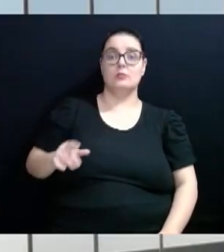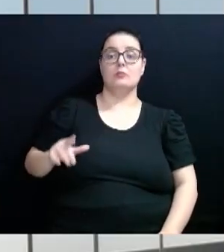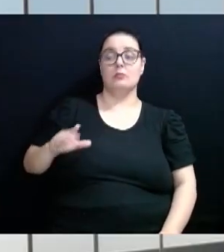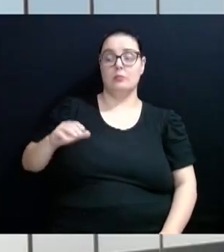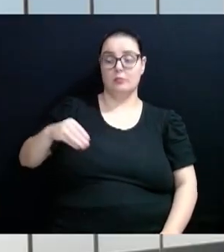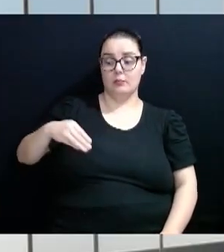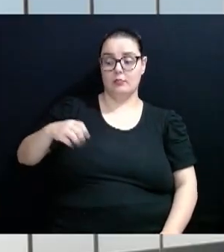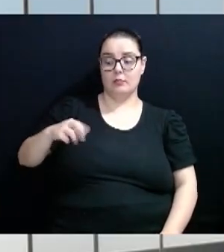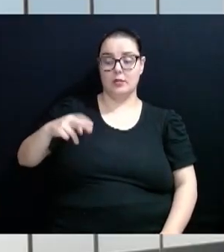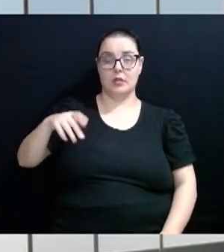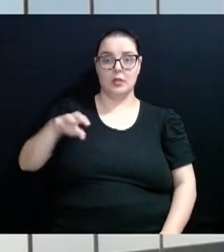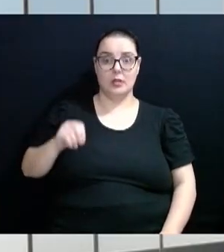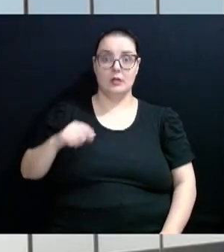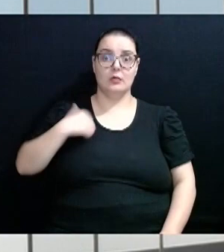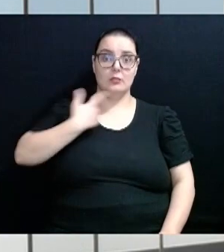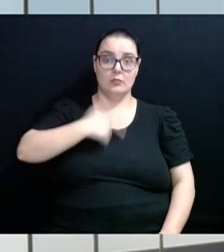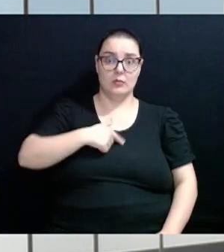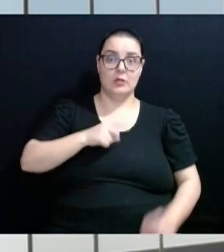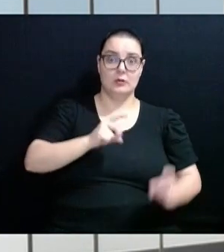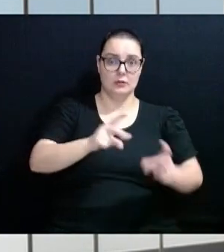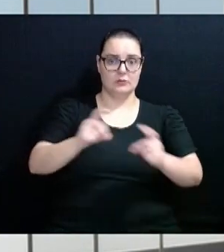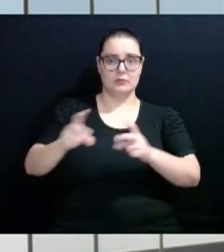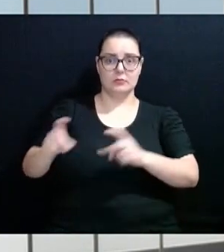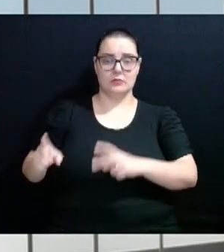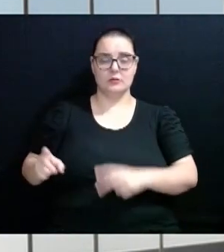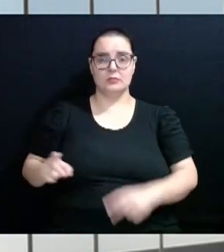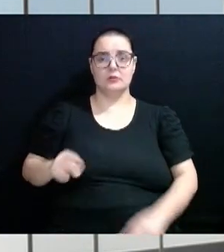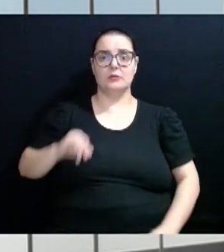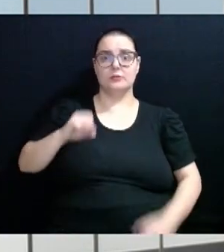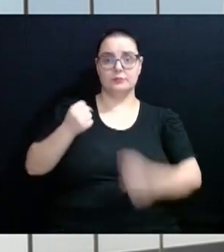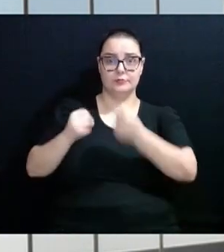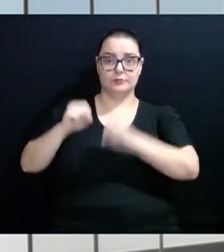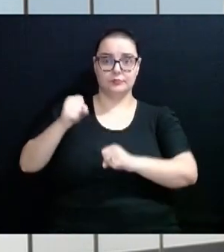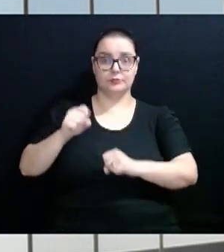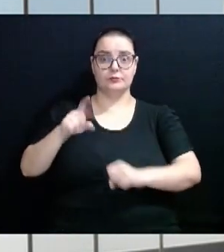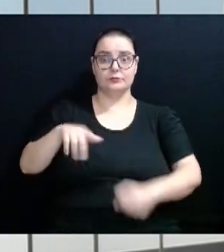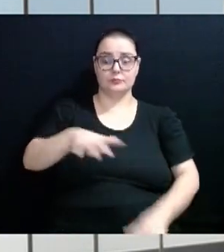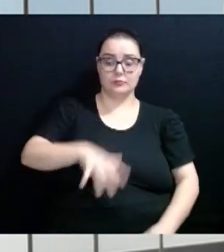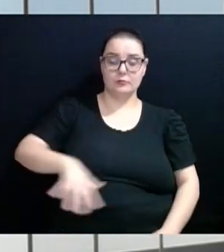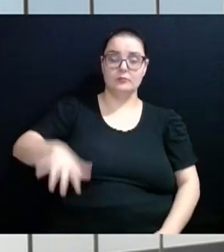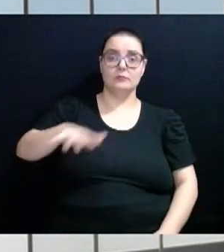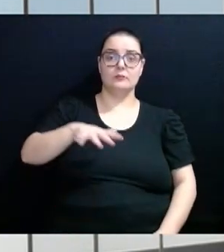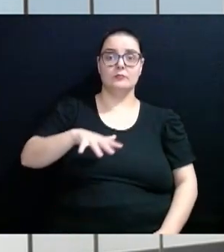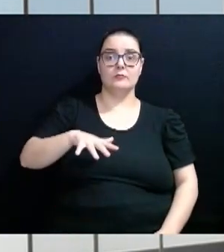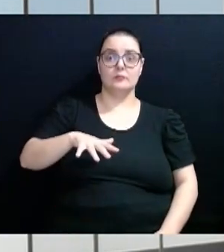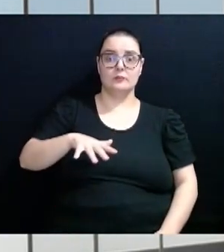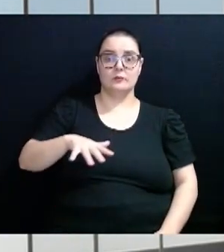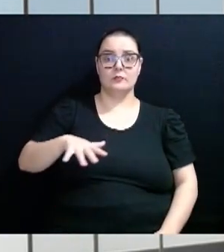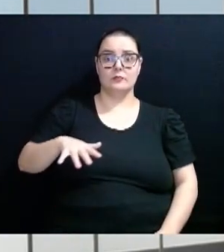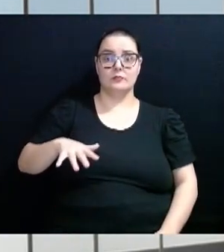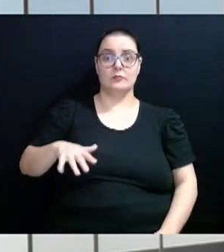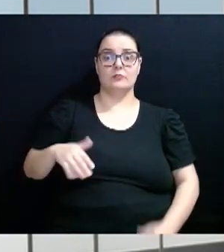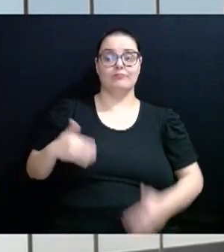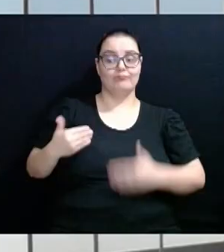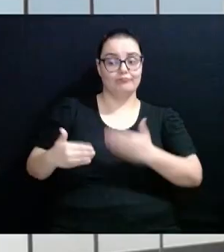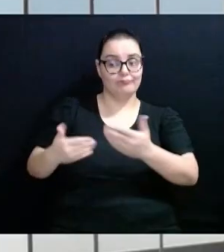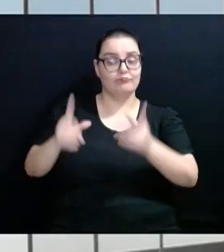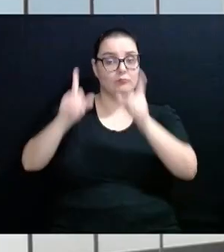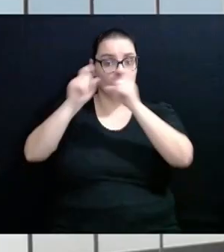as nossas exportações industriais. E é um setor que anda com dificuldade, né?